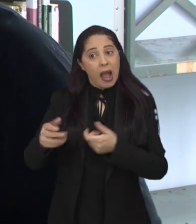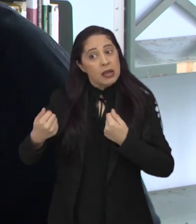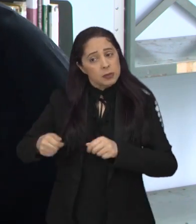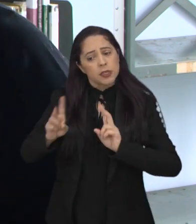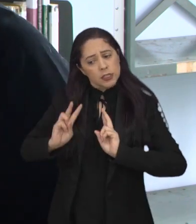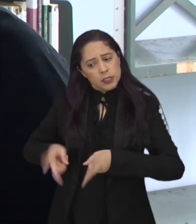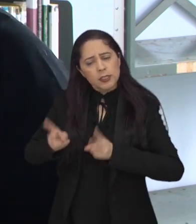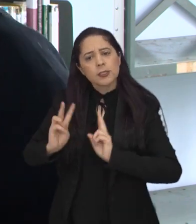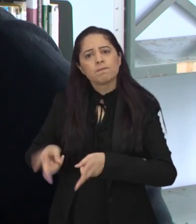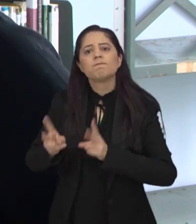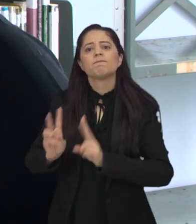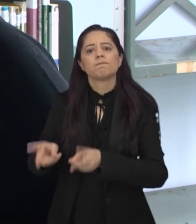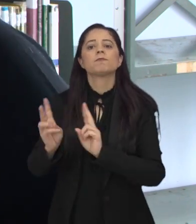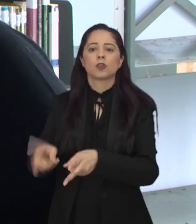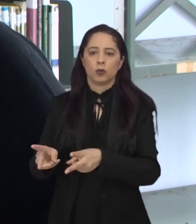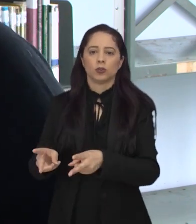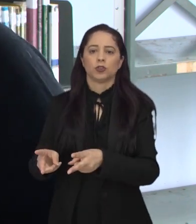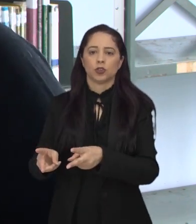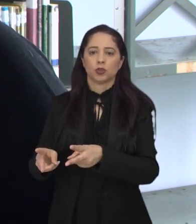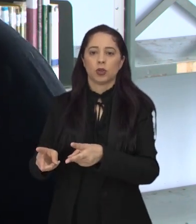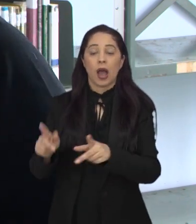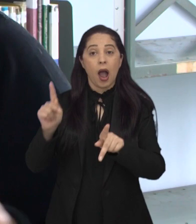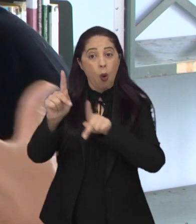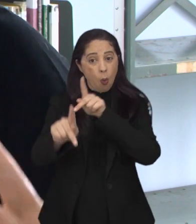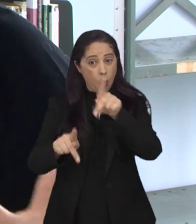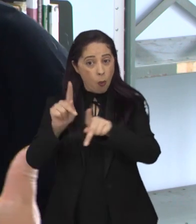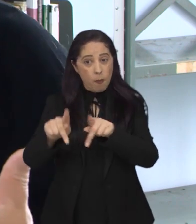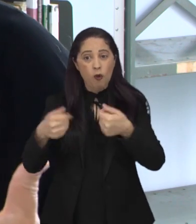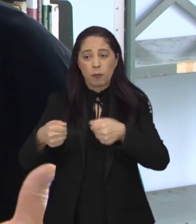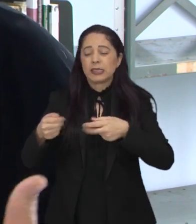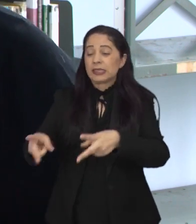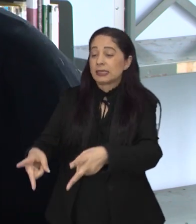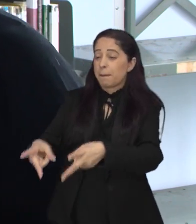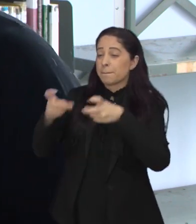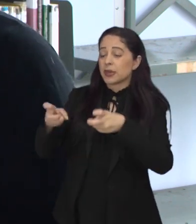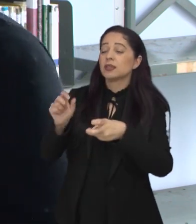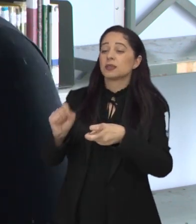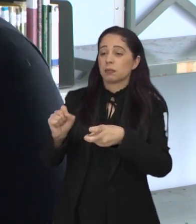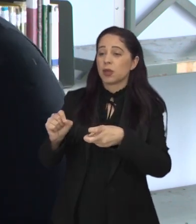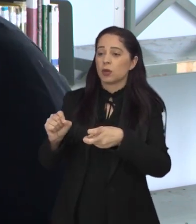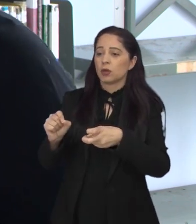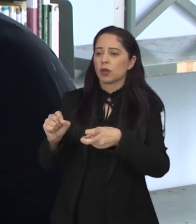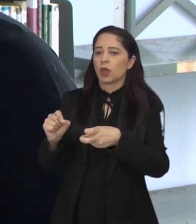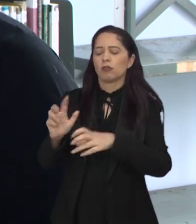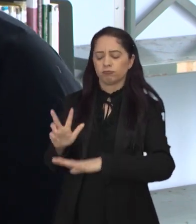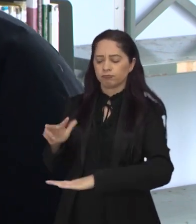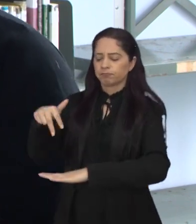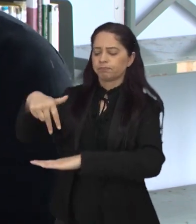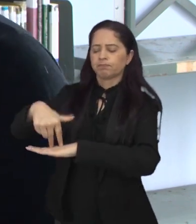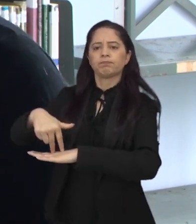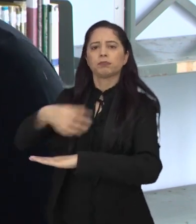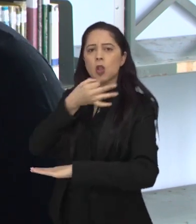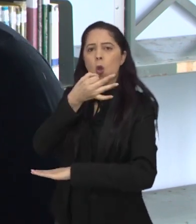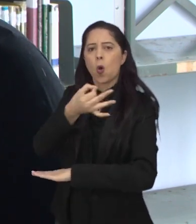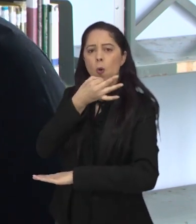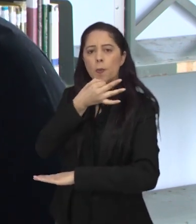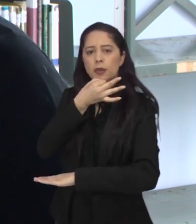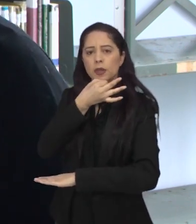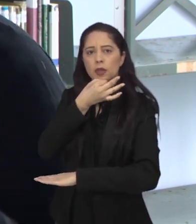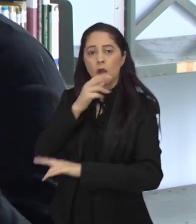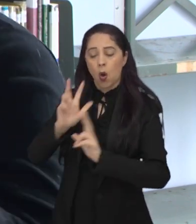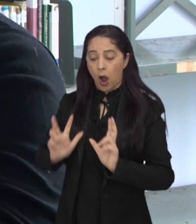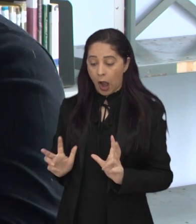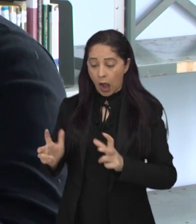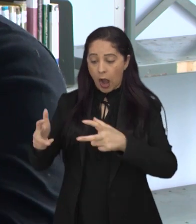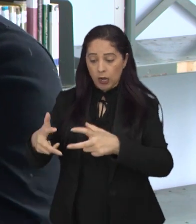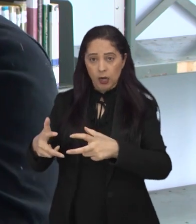educativa, uma educação política da cidade, é a população perceber que ela precisa também usar a sua voz, né?